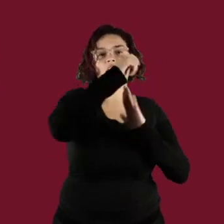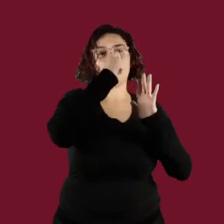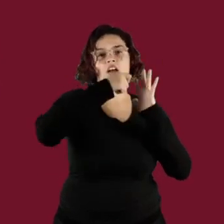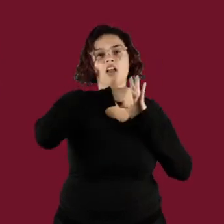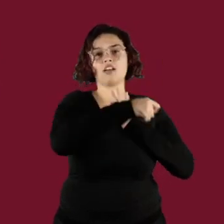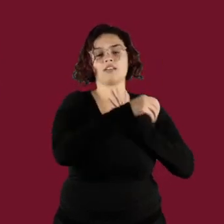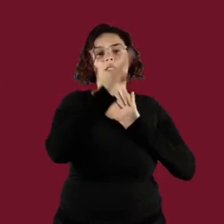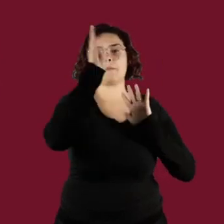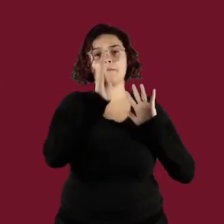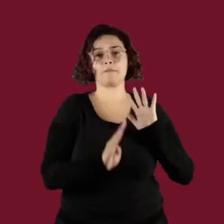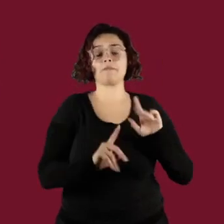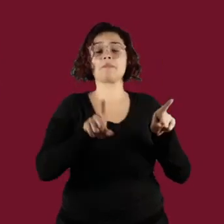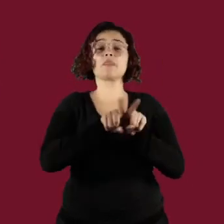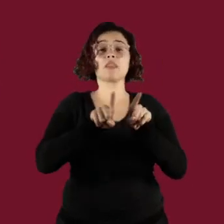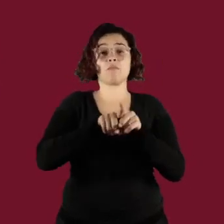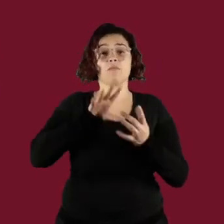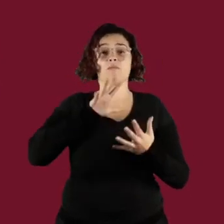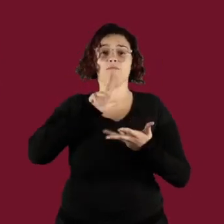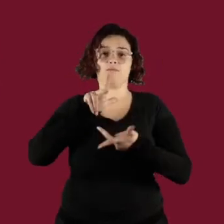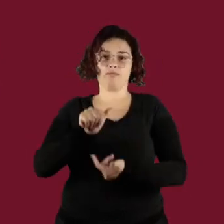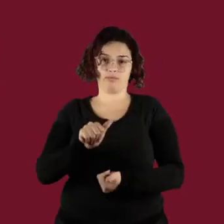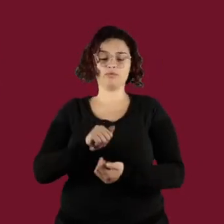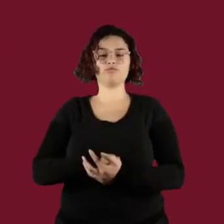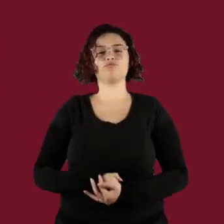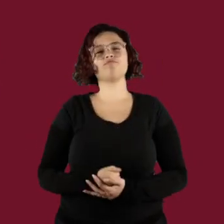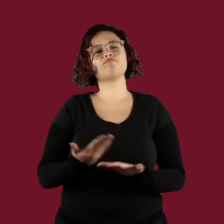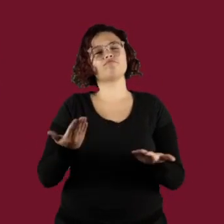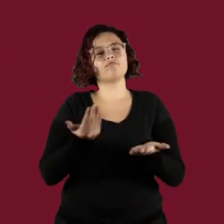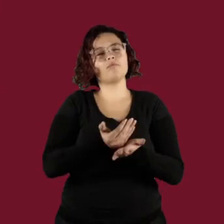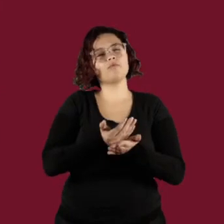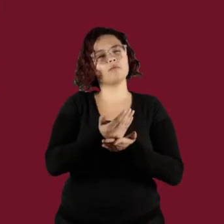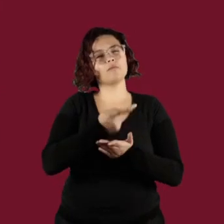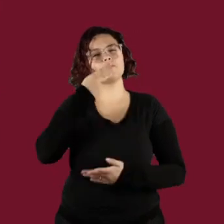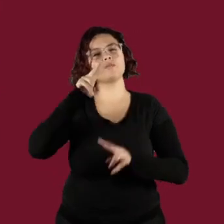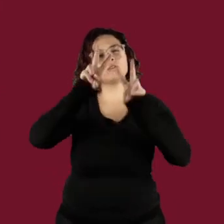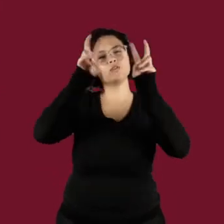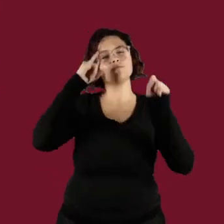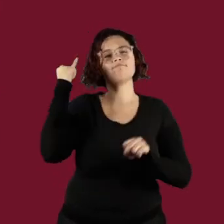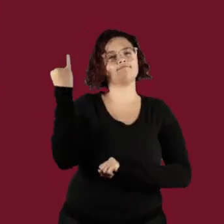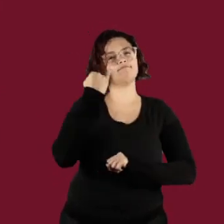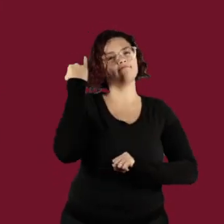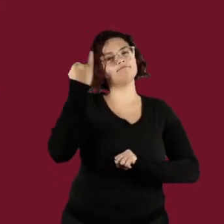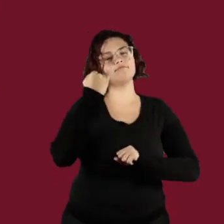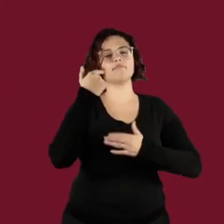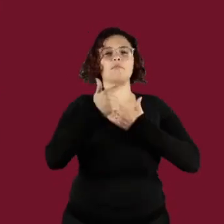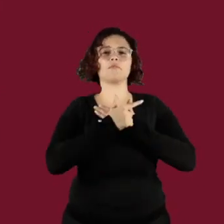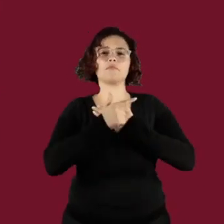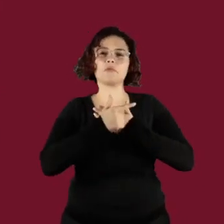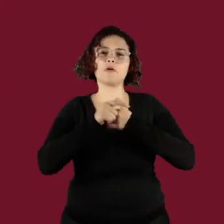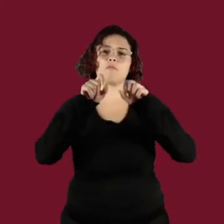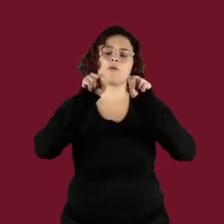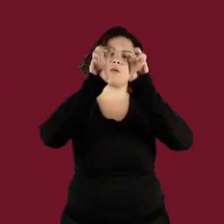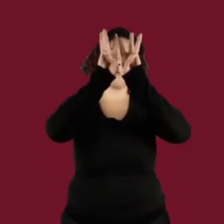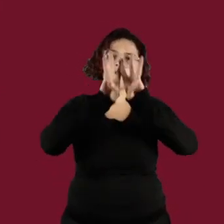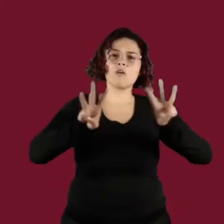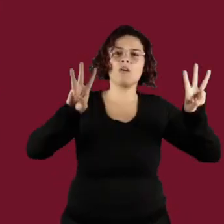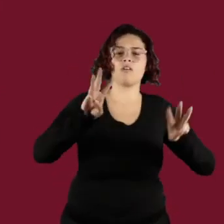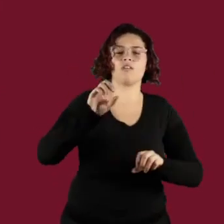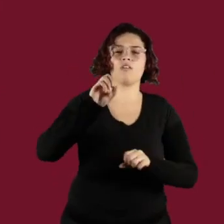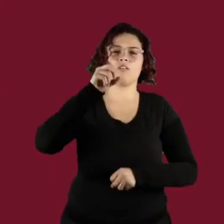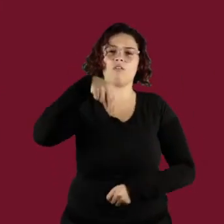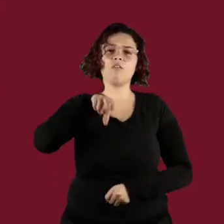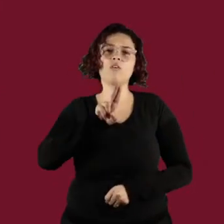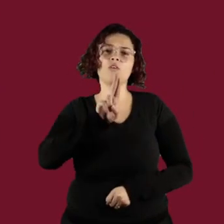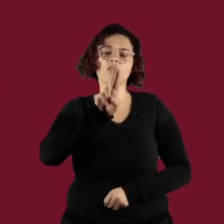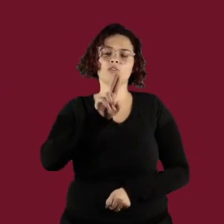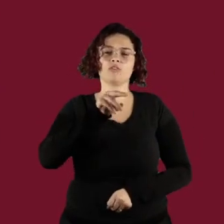Começo perguntando sobre a relevância, a importância, o papel da plataforma ONU News na difusão